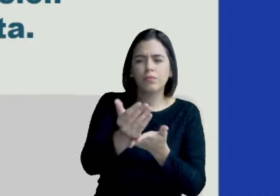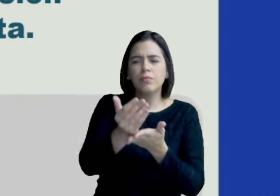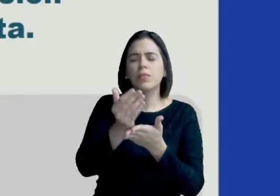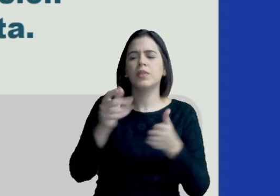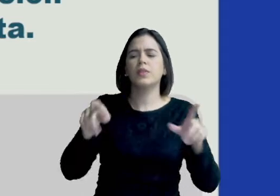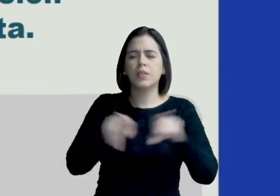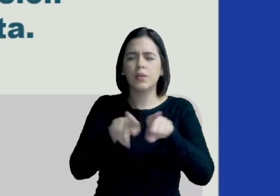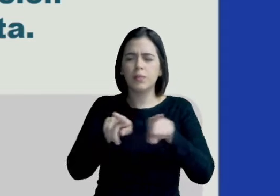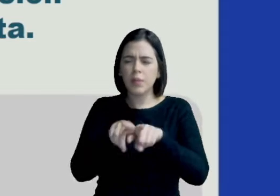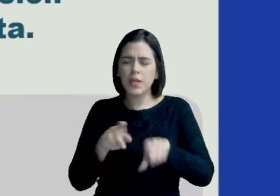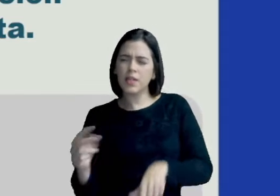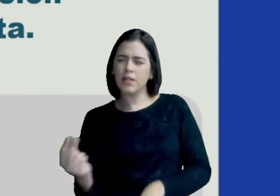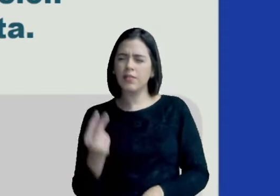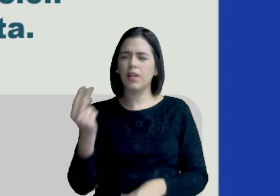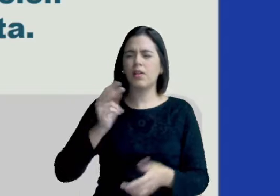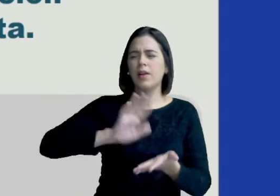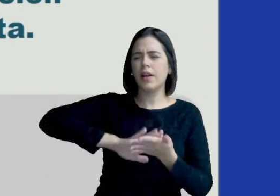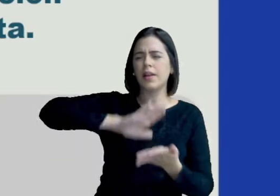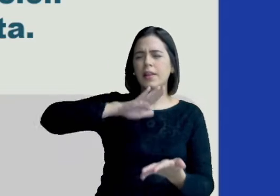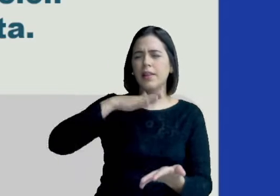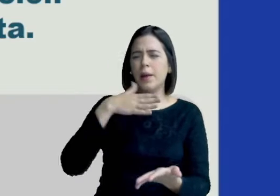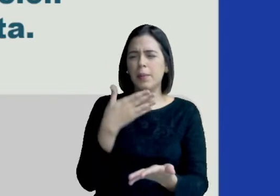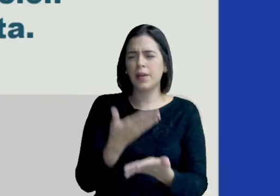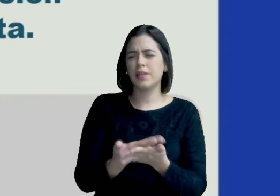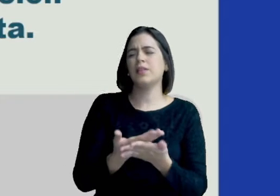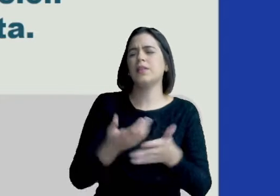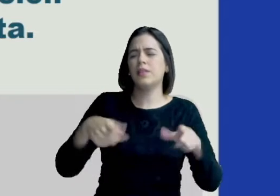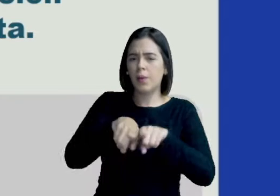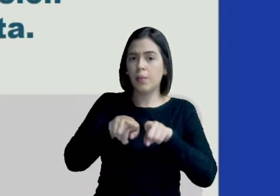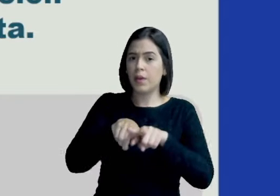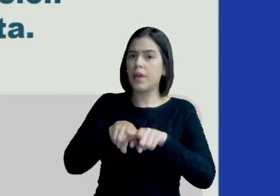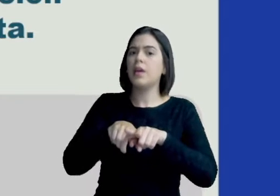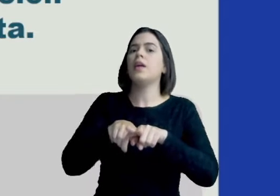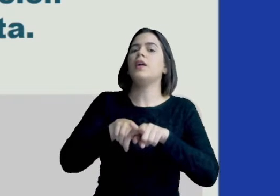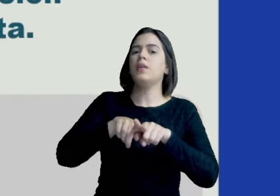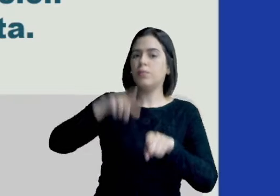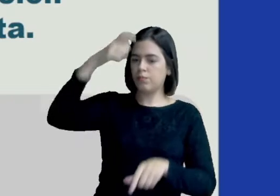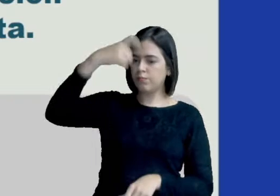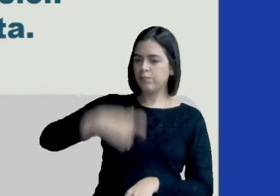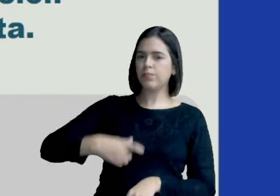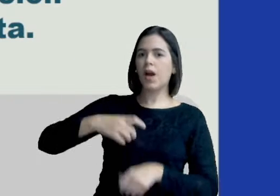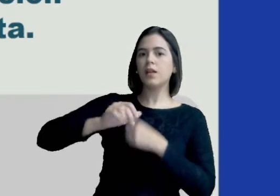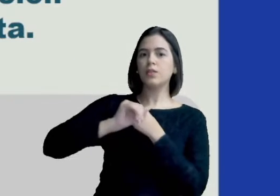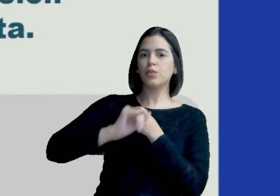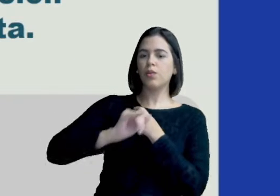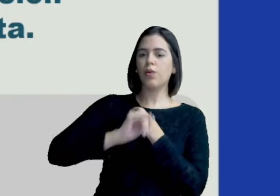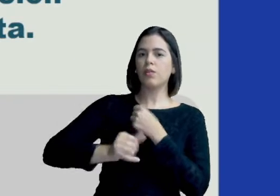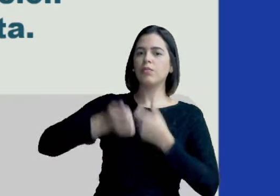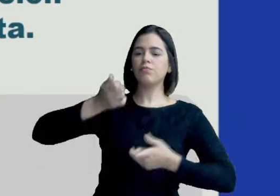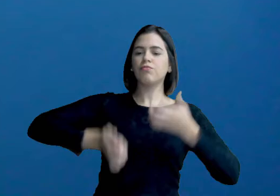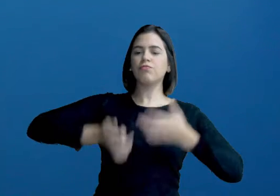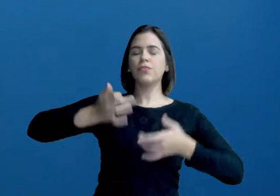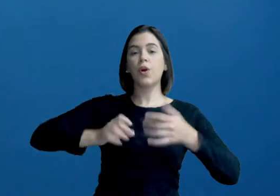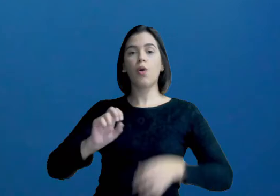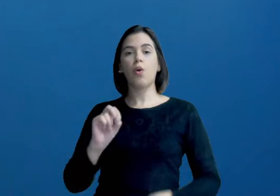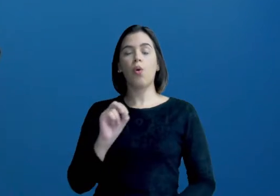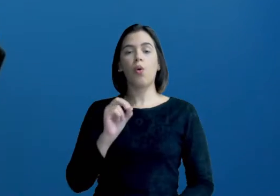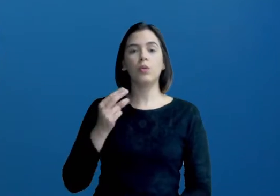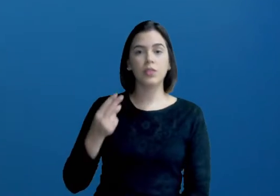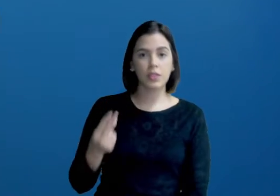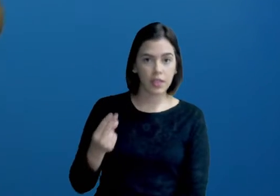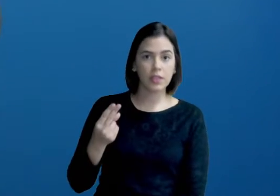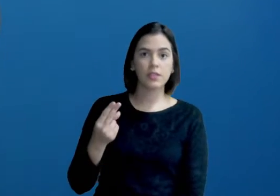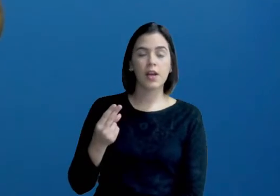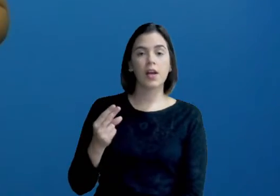la introducción de elementos de valoración e interpretação por parte del cronista. Ou